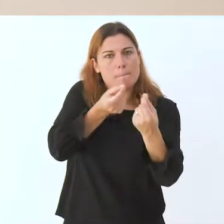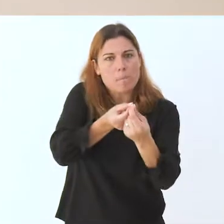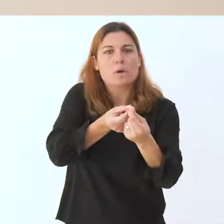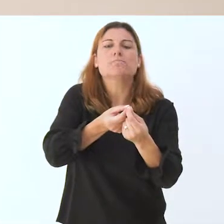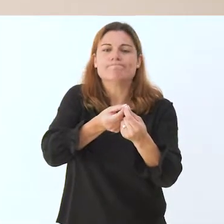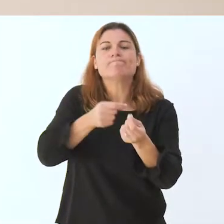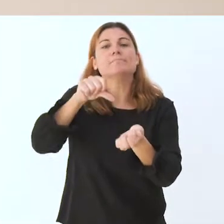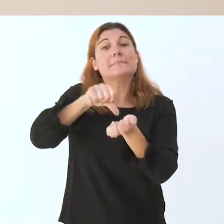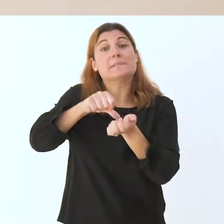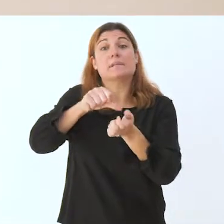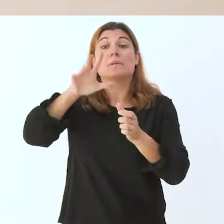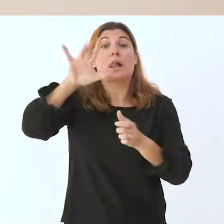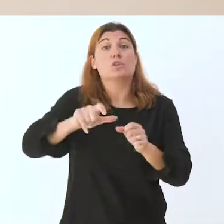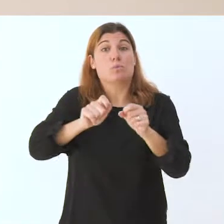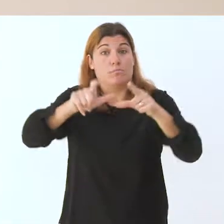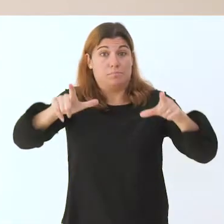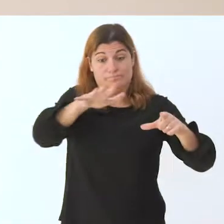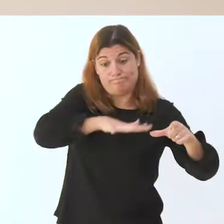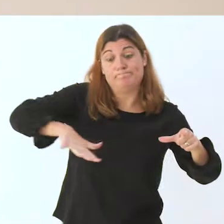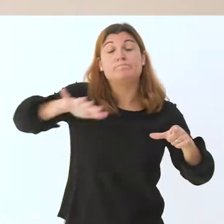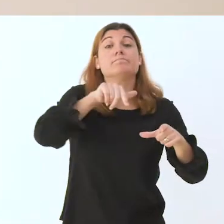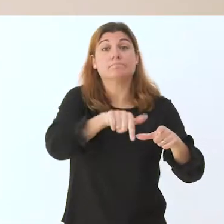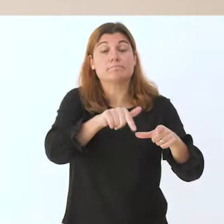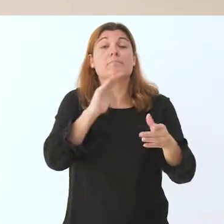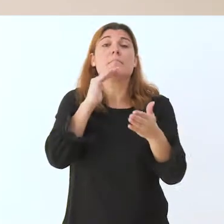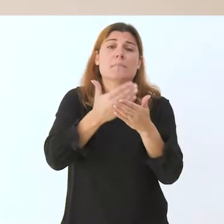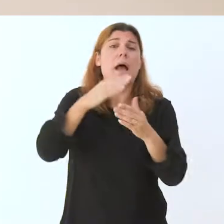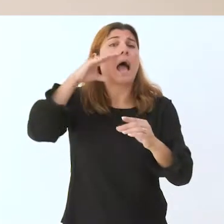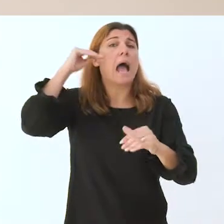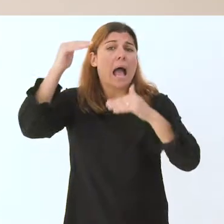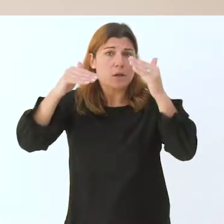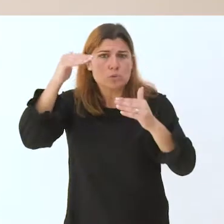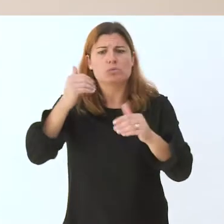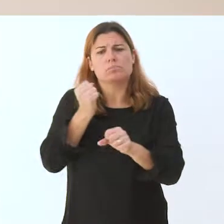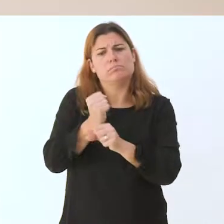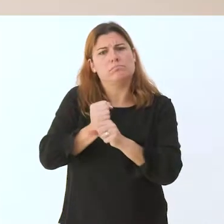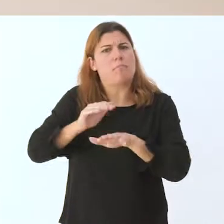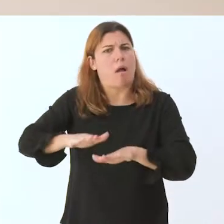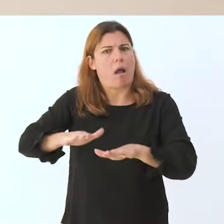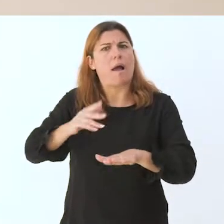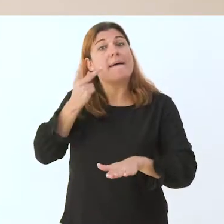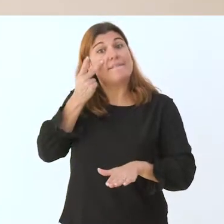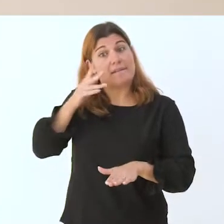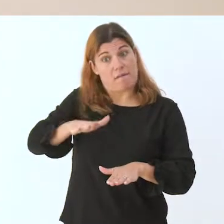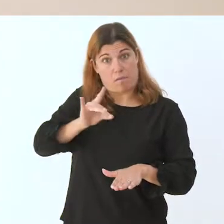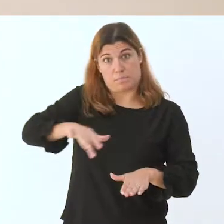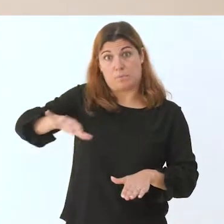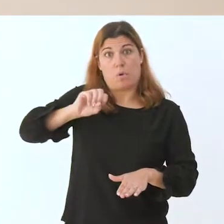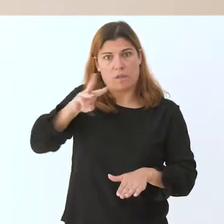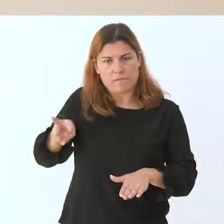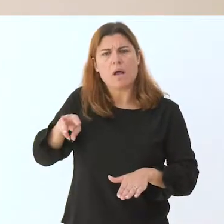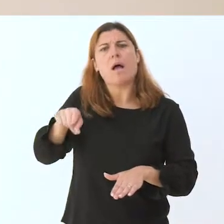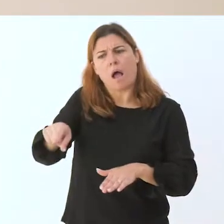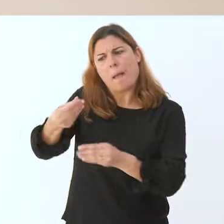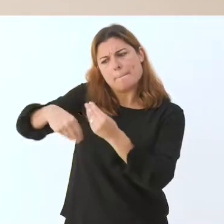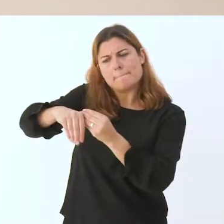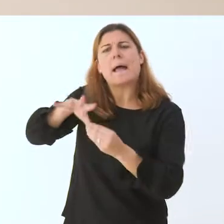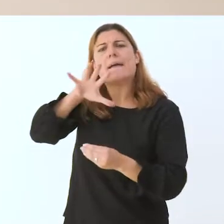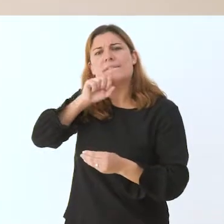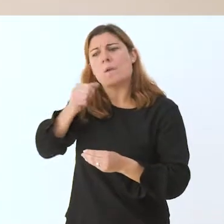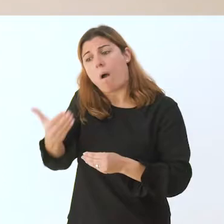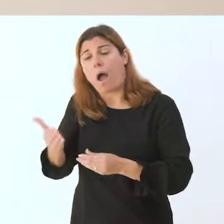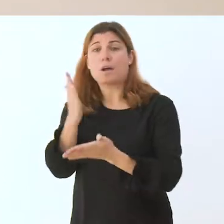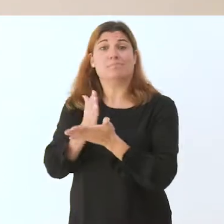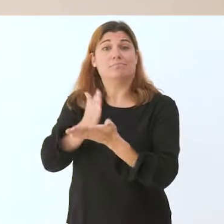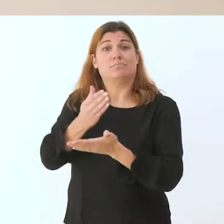a proximidade ao Centro Metropolitano de Lisboa, o que corresponde a adultos ativos residentes, muitos destes com